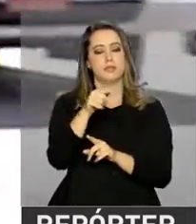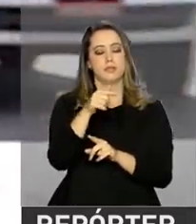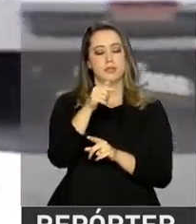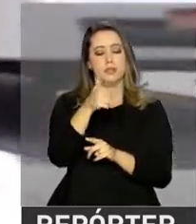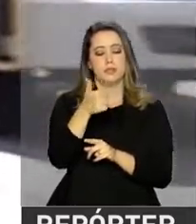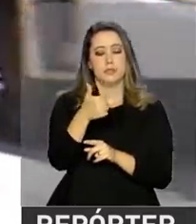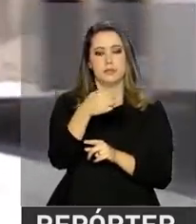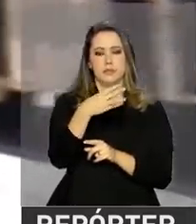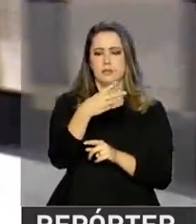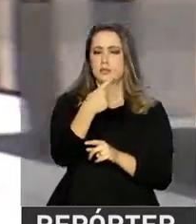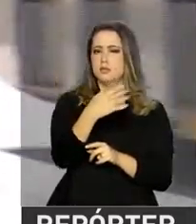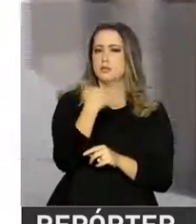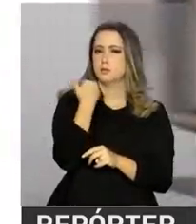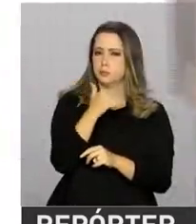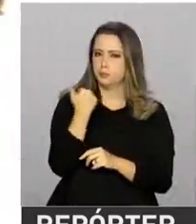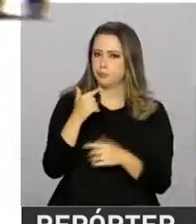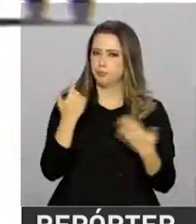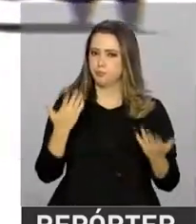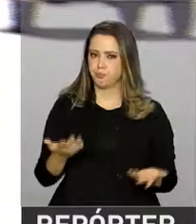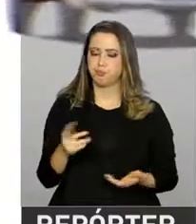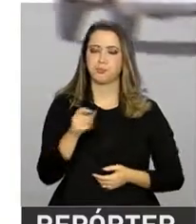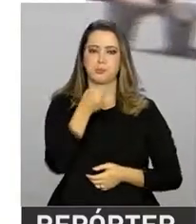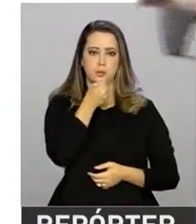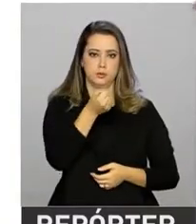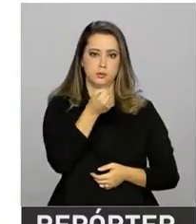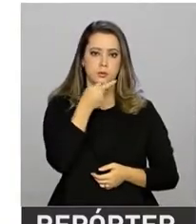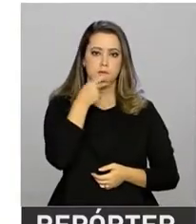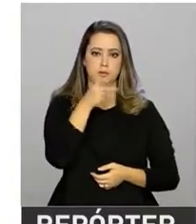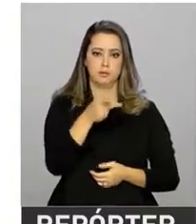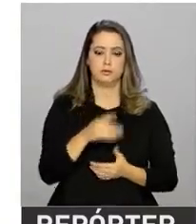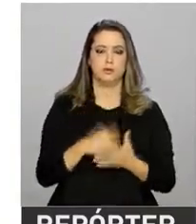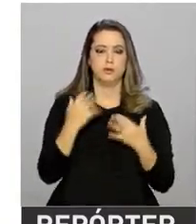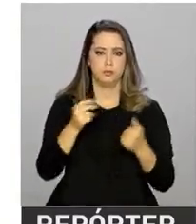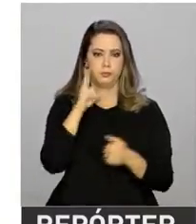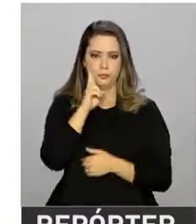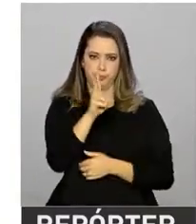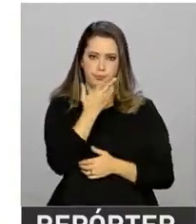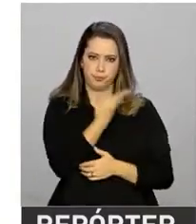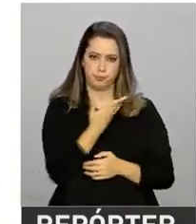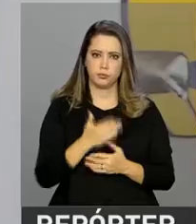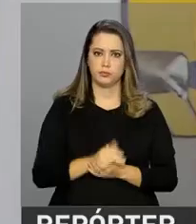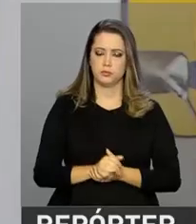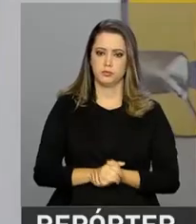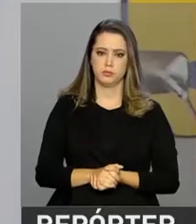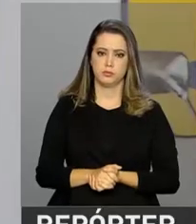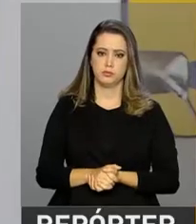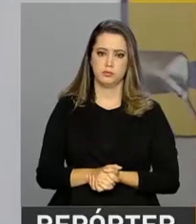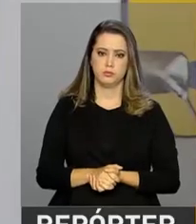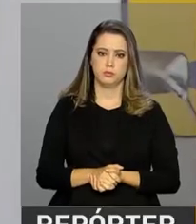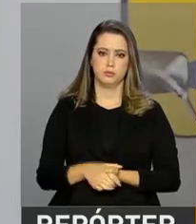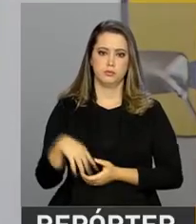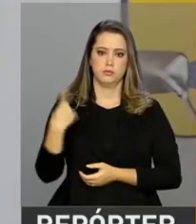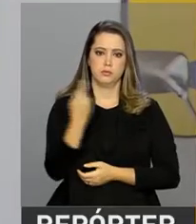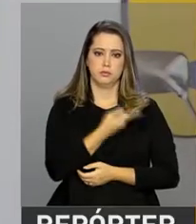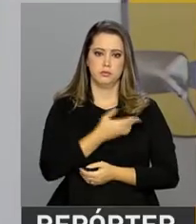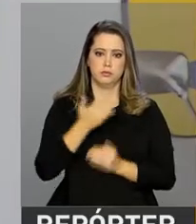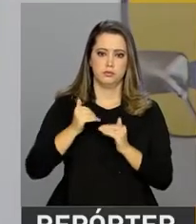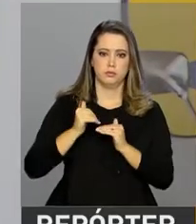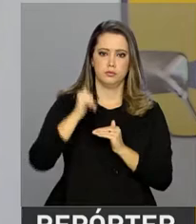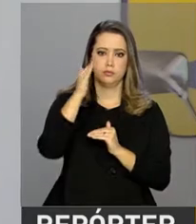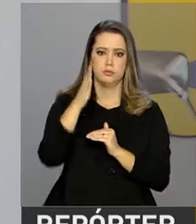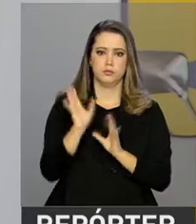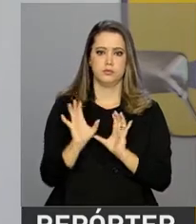voz da polícia rodoviária federal diego brandão comentou os números vamos ouvi lo nós reforçamos o policiamento